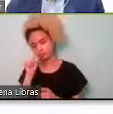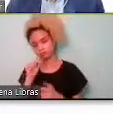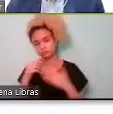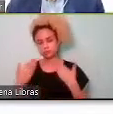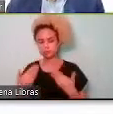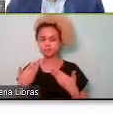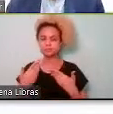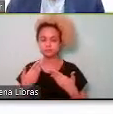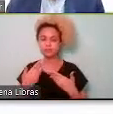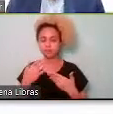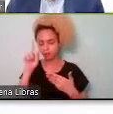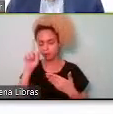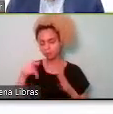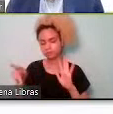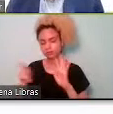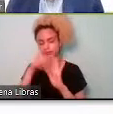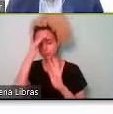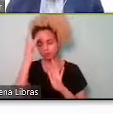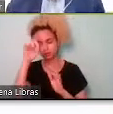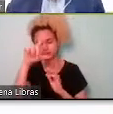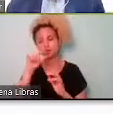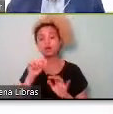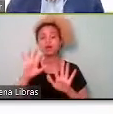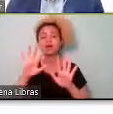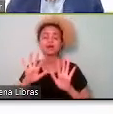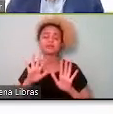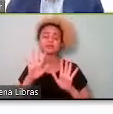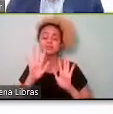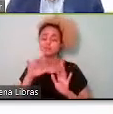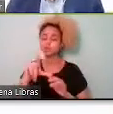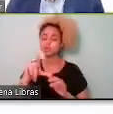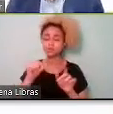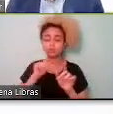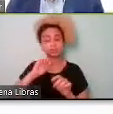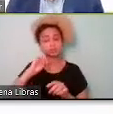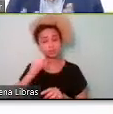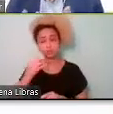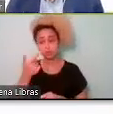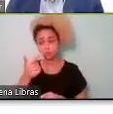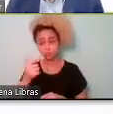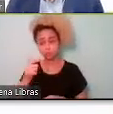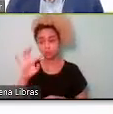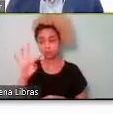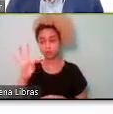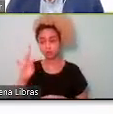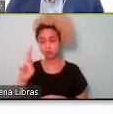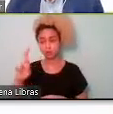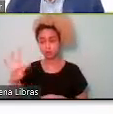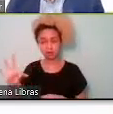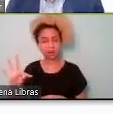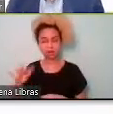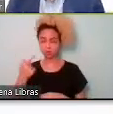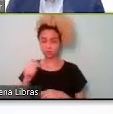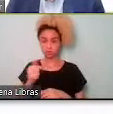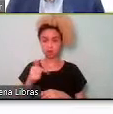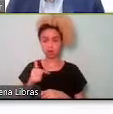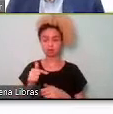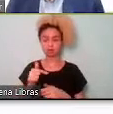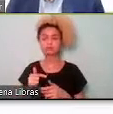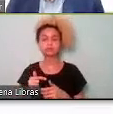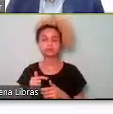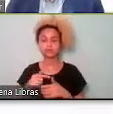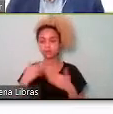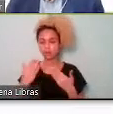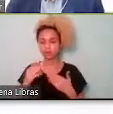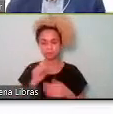ser o contratante. Mas eu contratei, se não tiver habilitado seu termo de responsabilidade, ele não